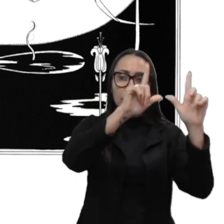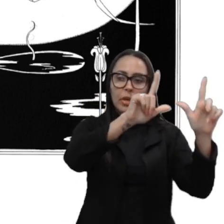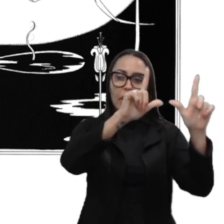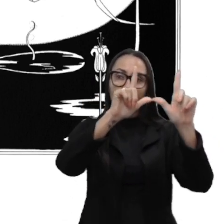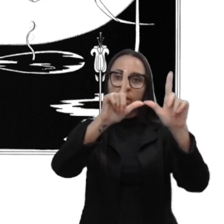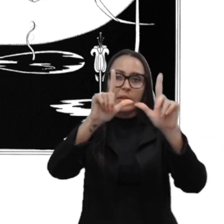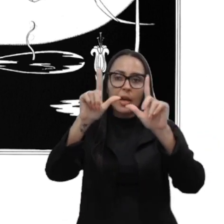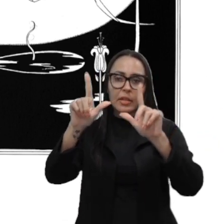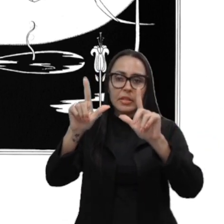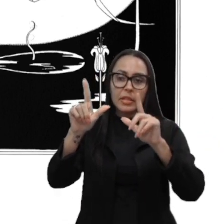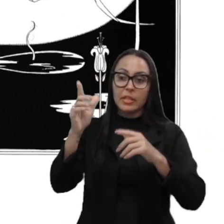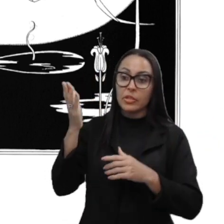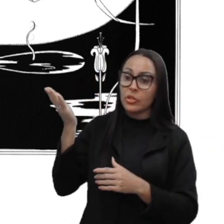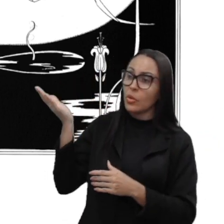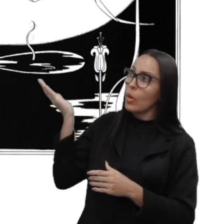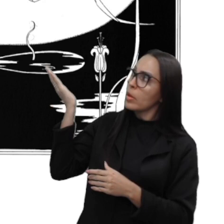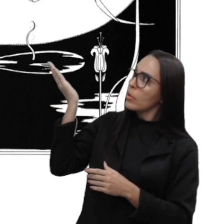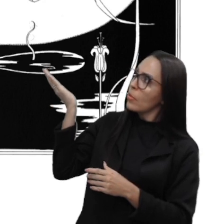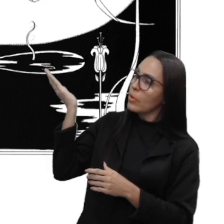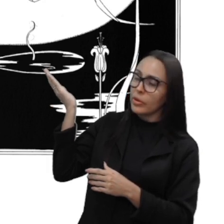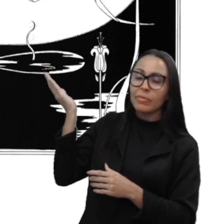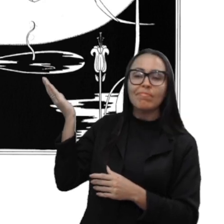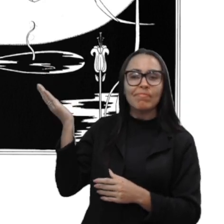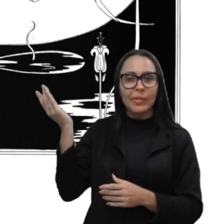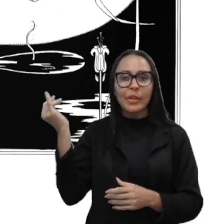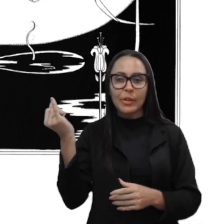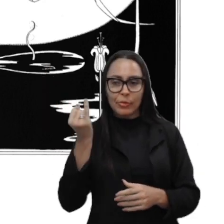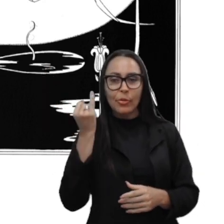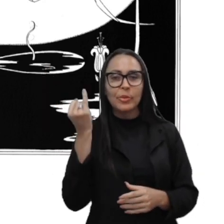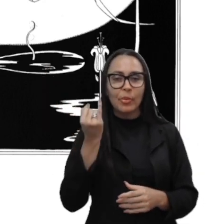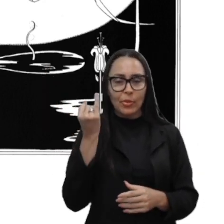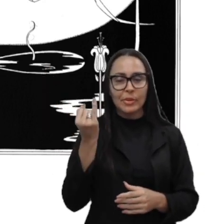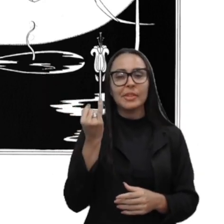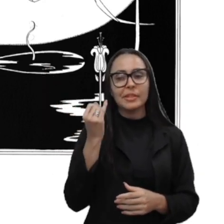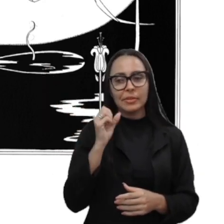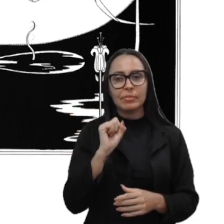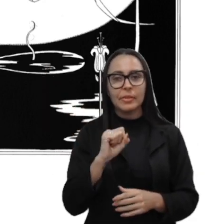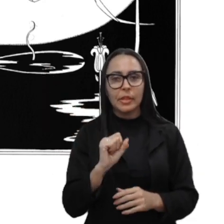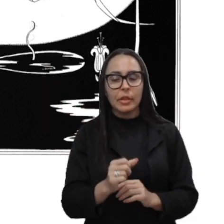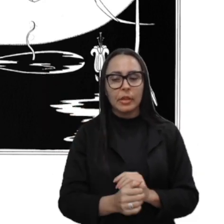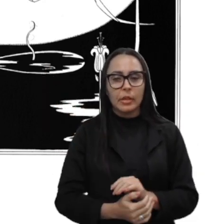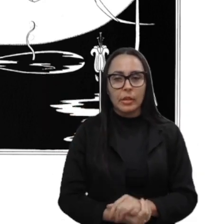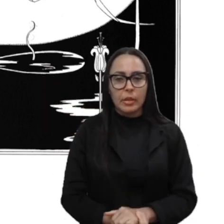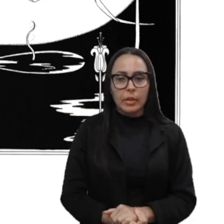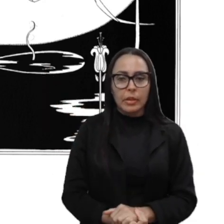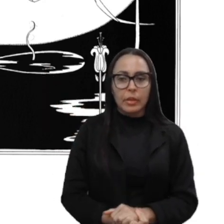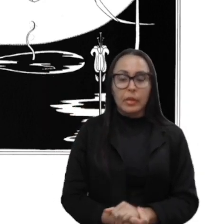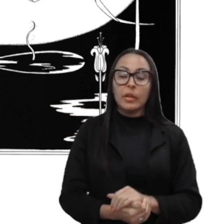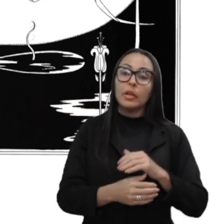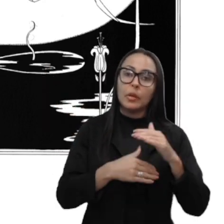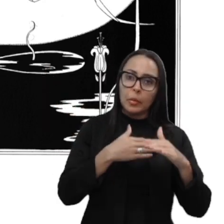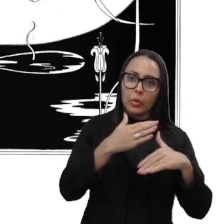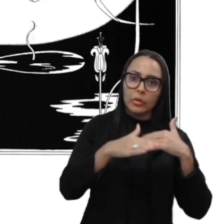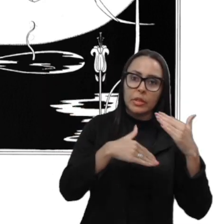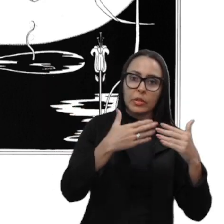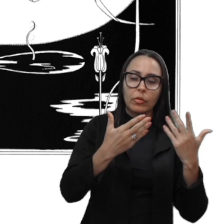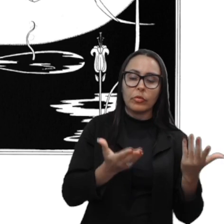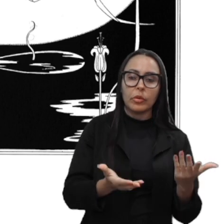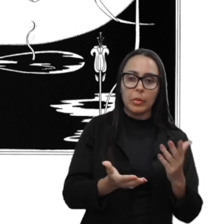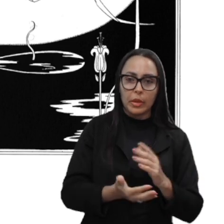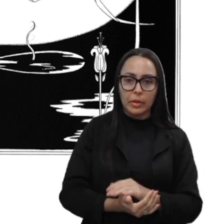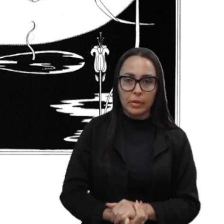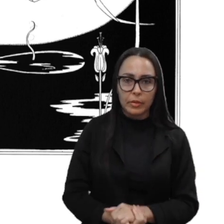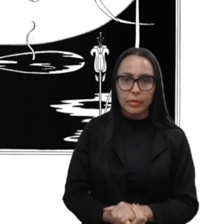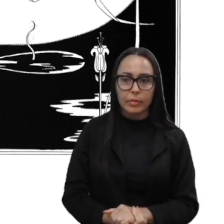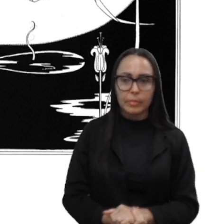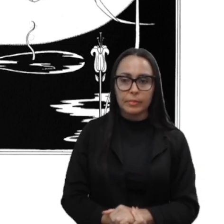nesse estilo, que foi tão importante. O Art Nouveau ele foi muito importante para o desenvolvimento do estilo gráfico de